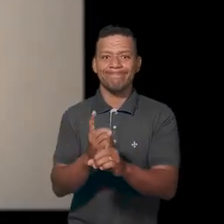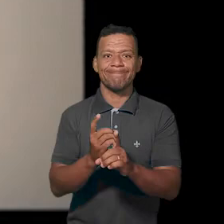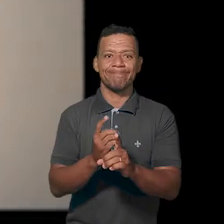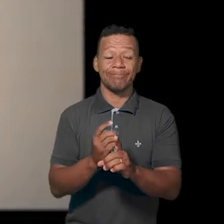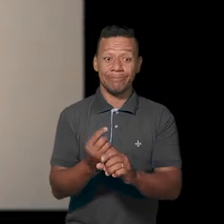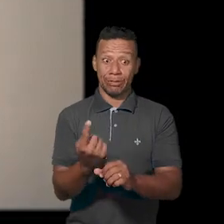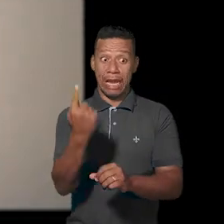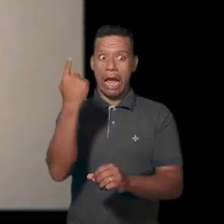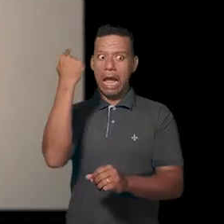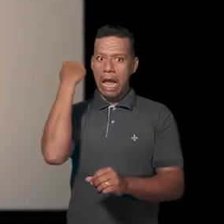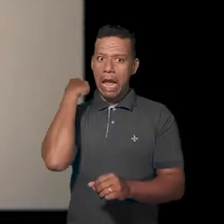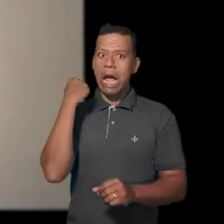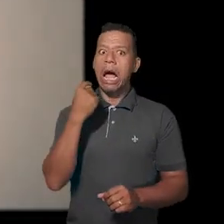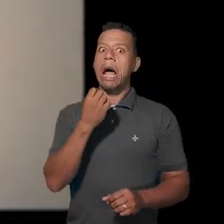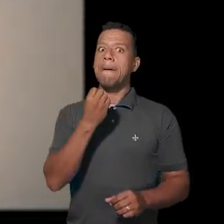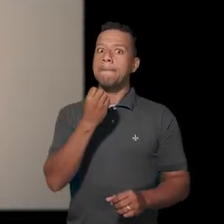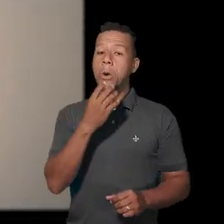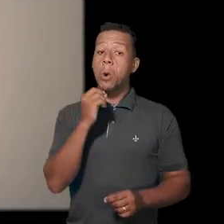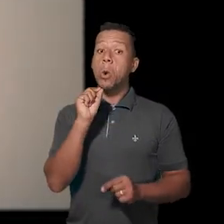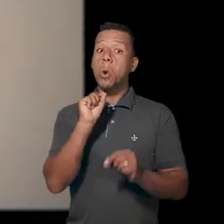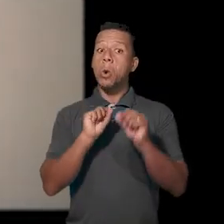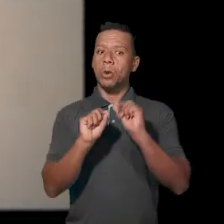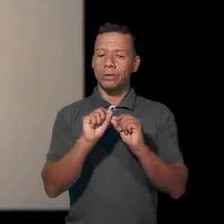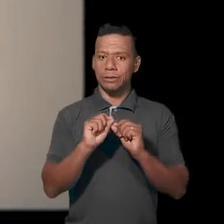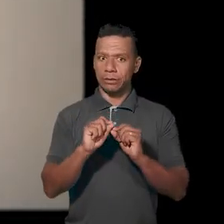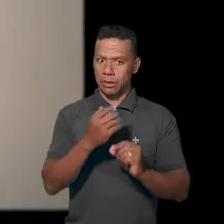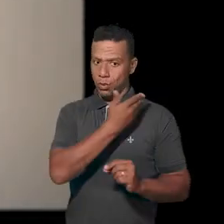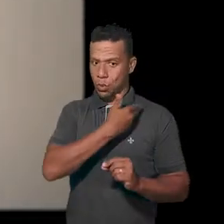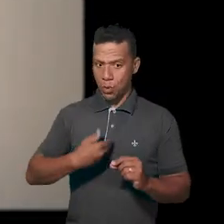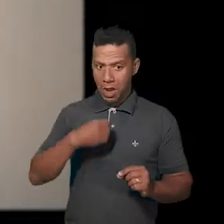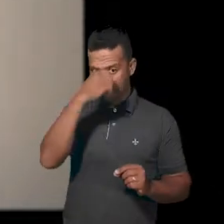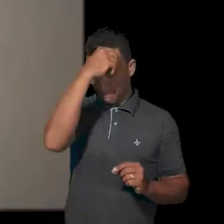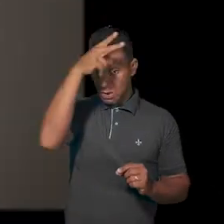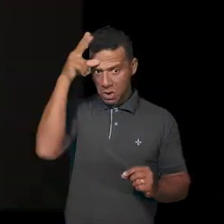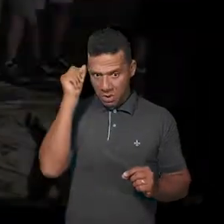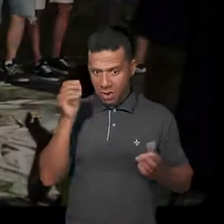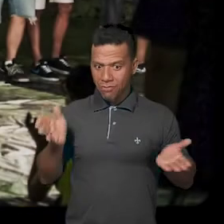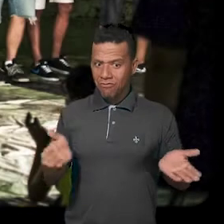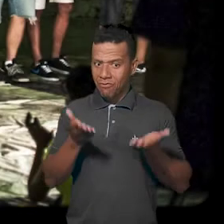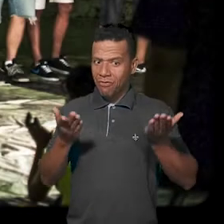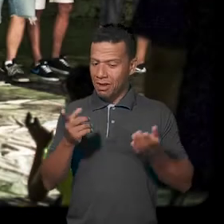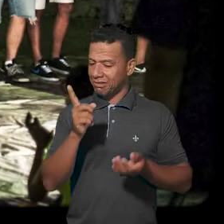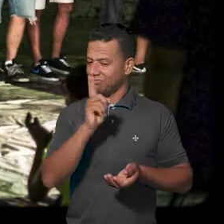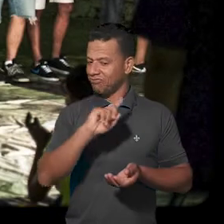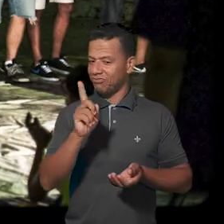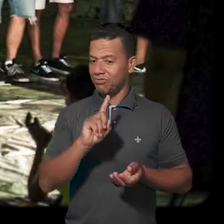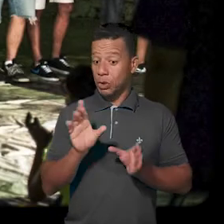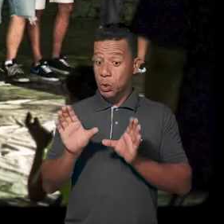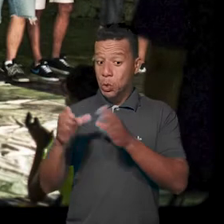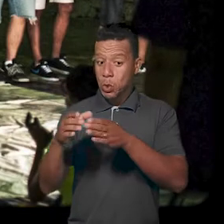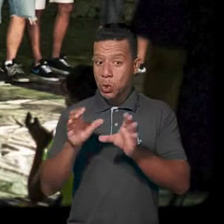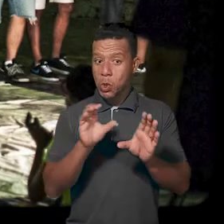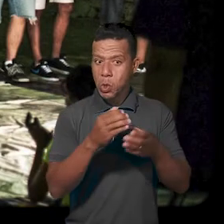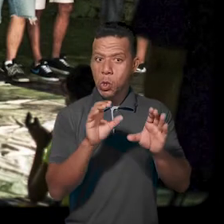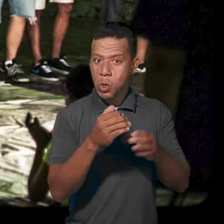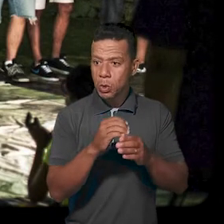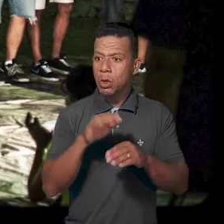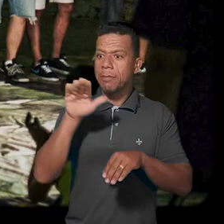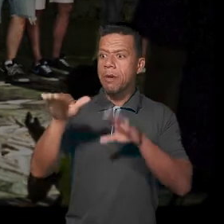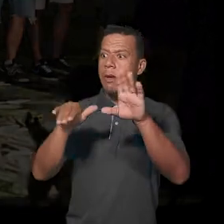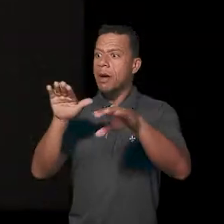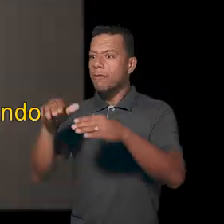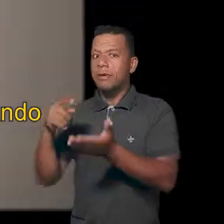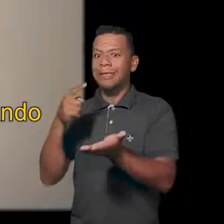nosso tempo não era a política que fazia acontecer, eram os grupos mesmos, eram os